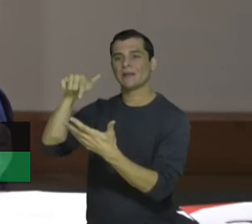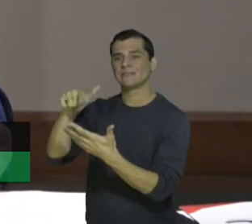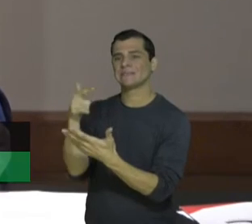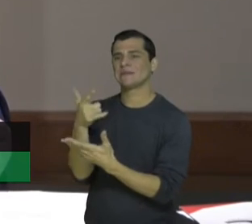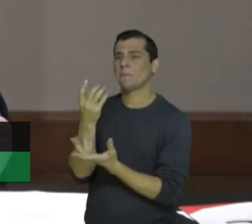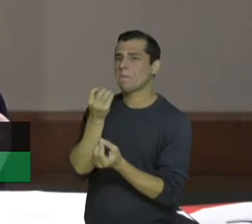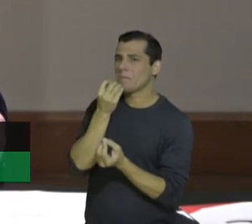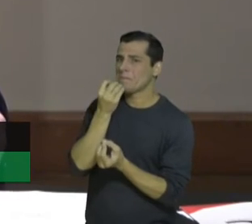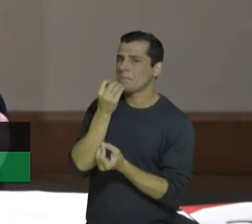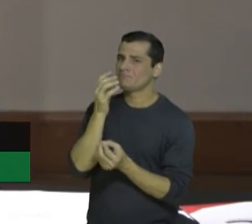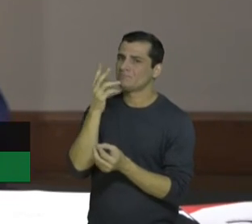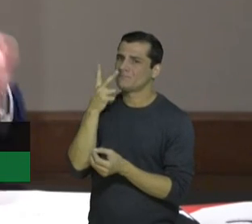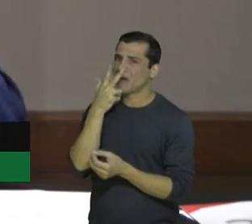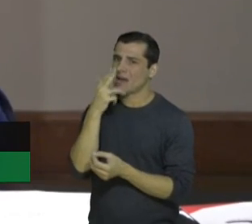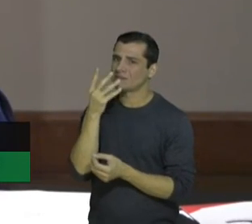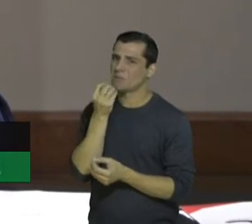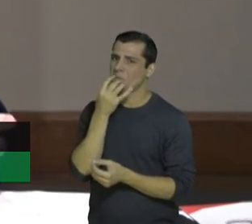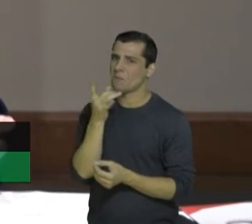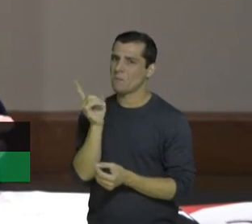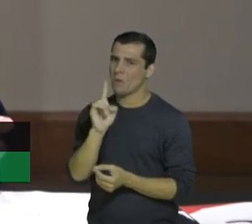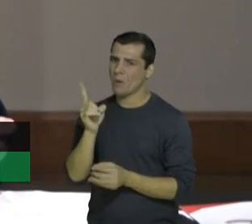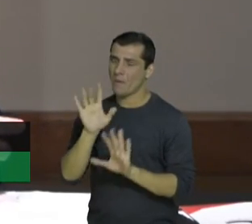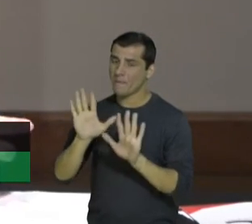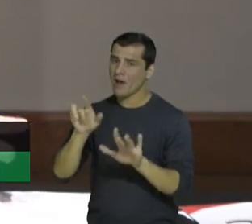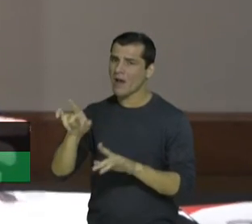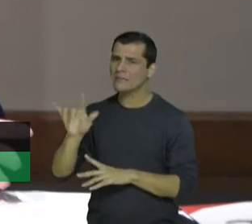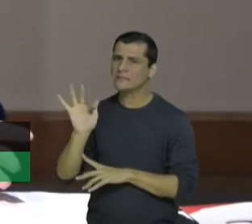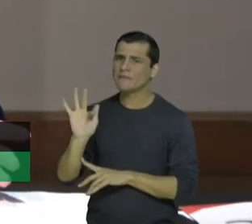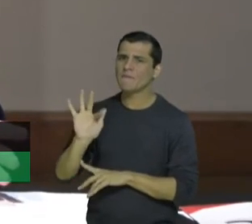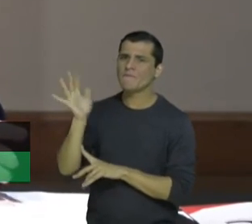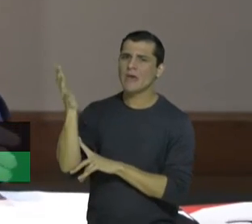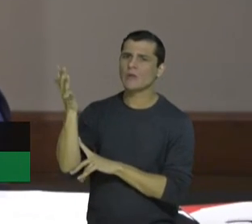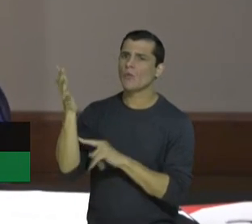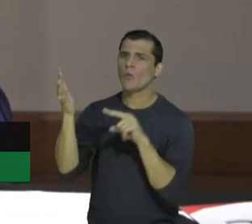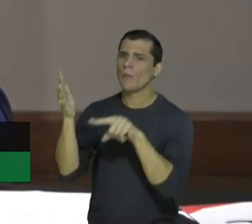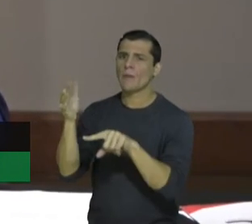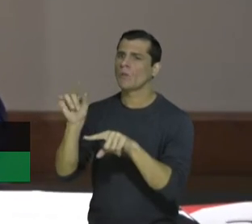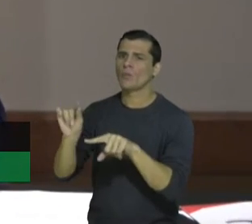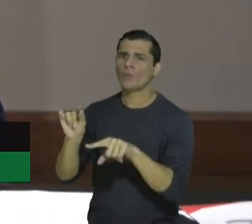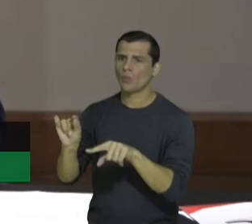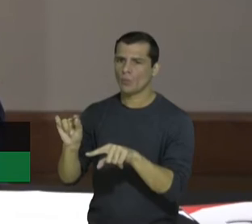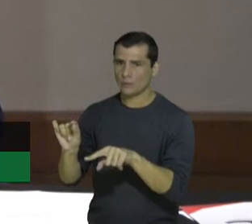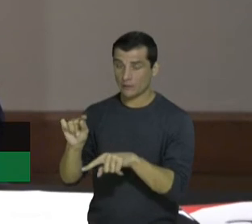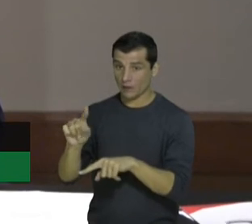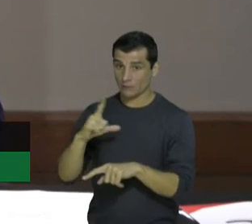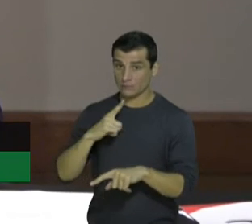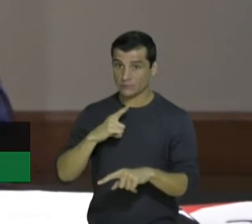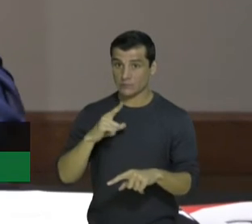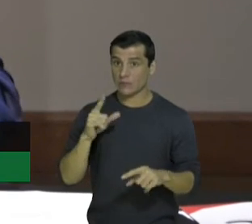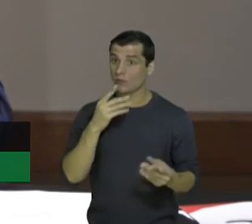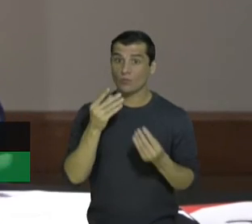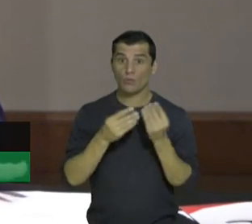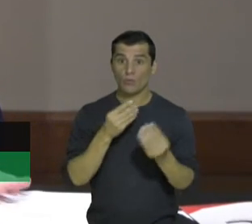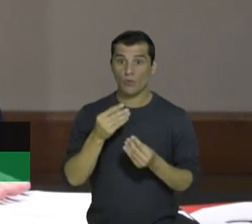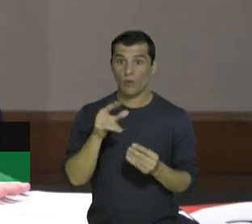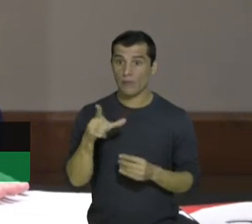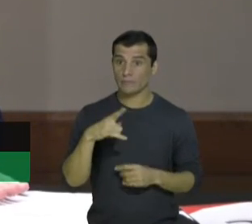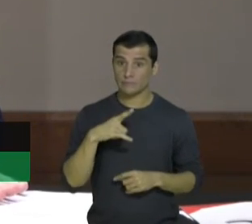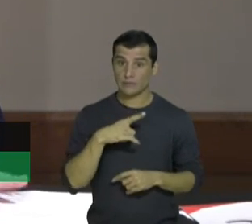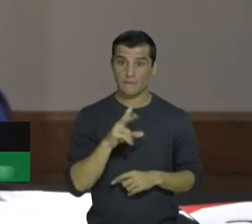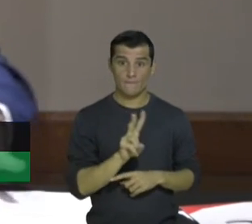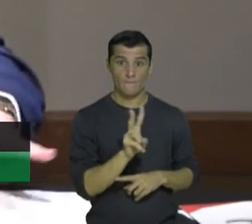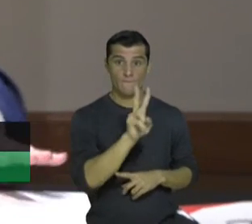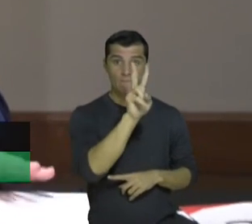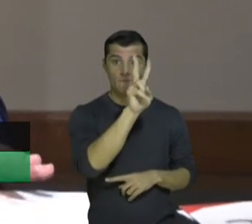você tem um fenômeno muito interessante por um certo lado você acaba tendo a uma uma valorização